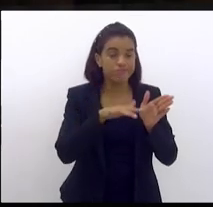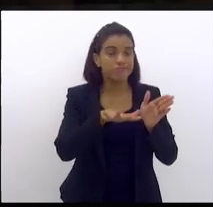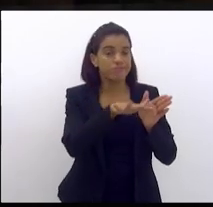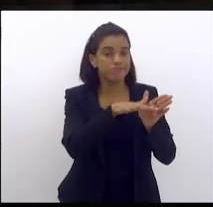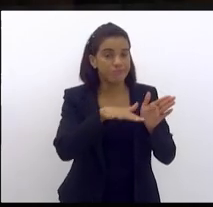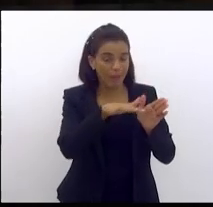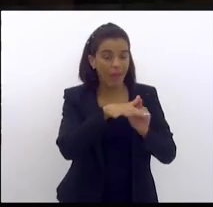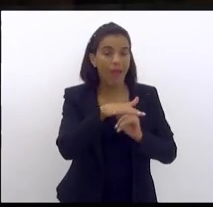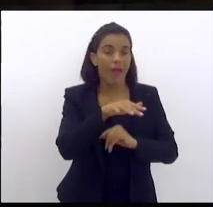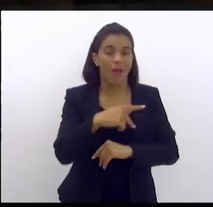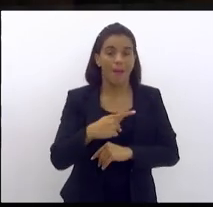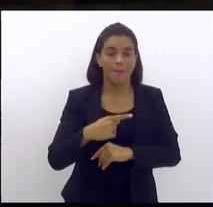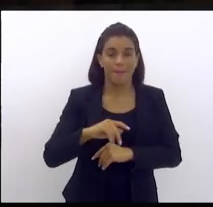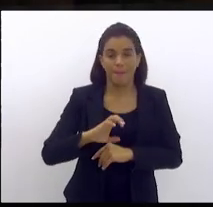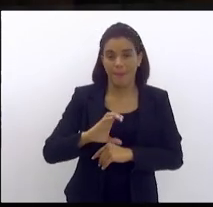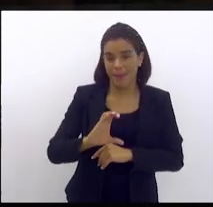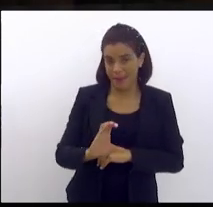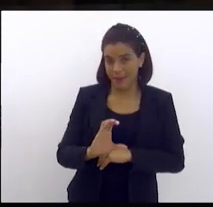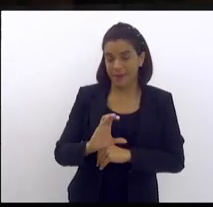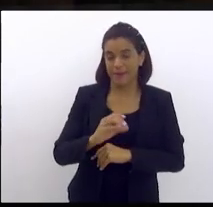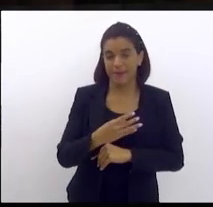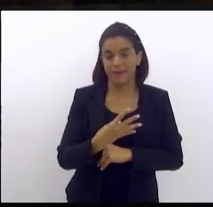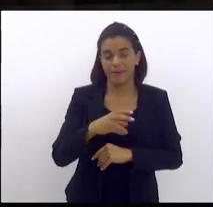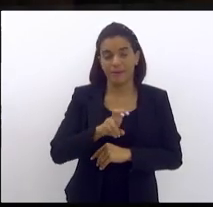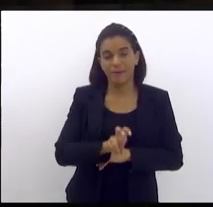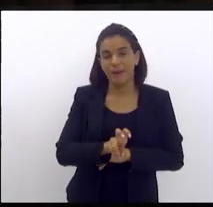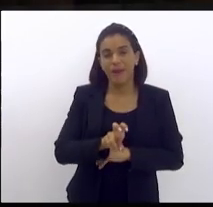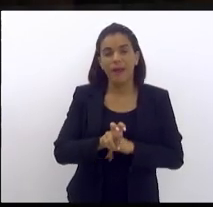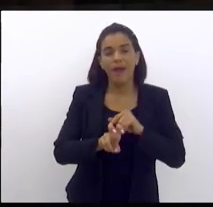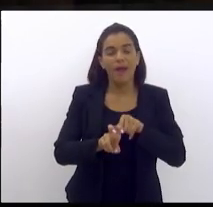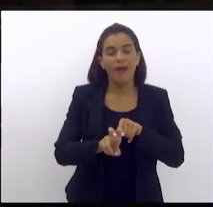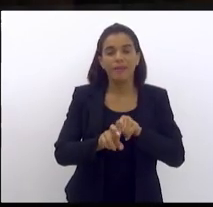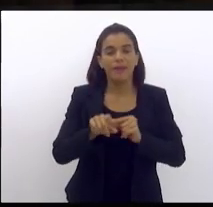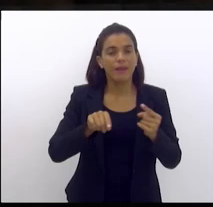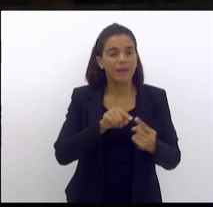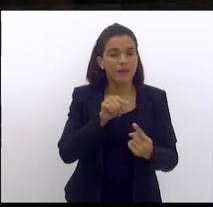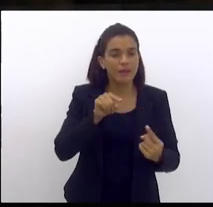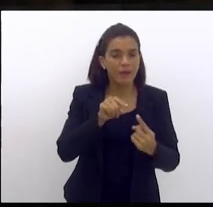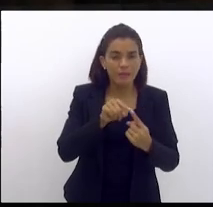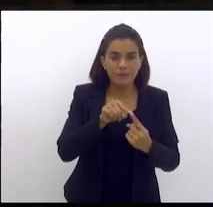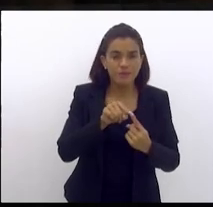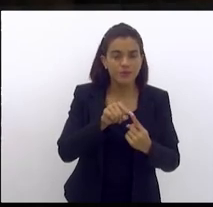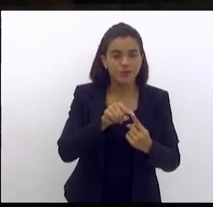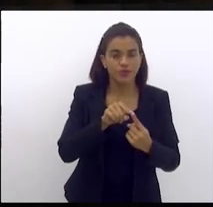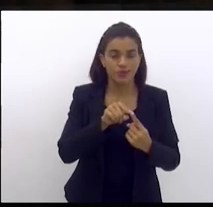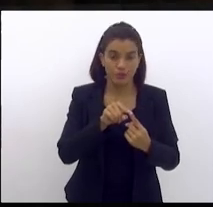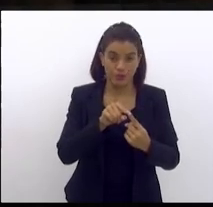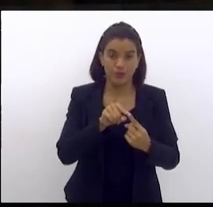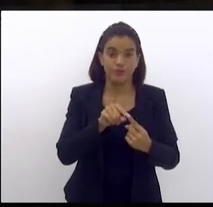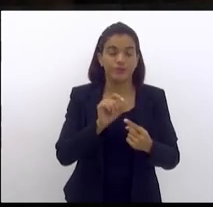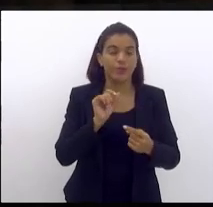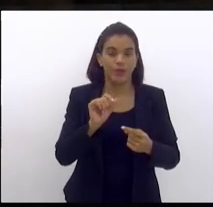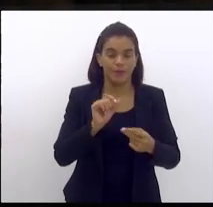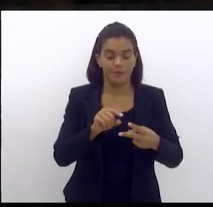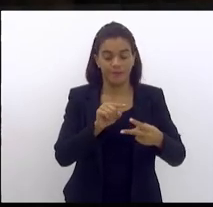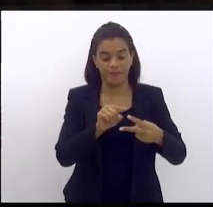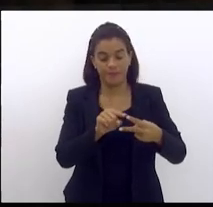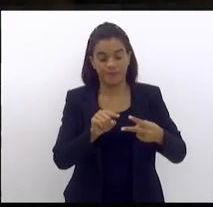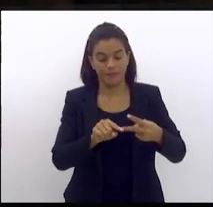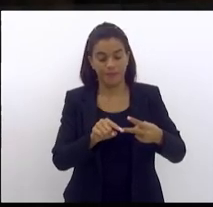PEC 45 ela procurou fazer tem duas transições